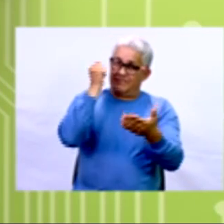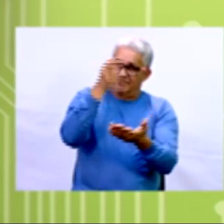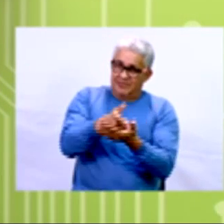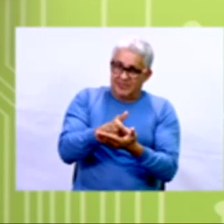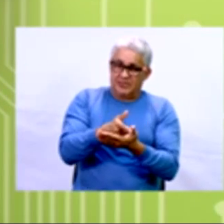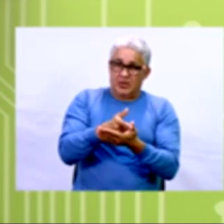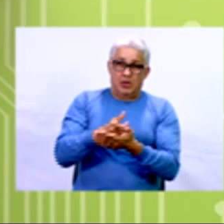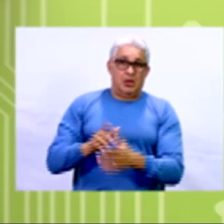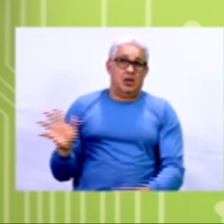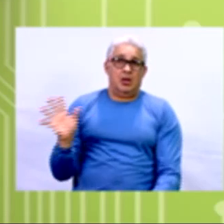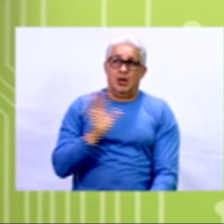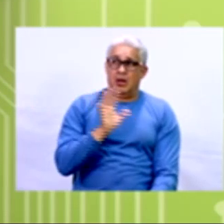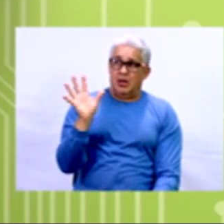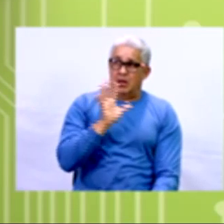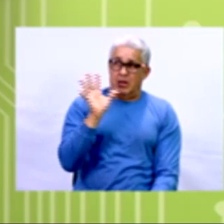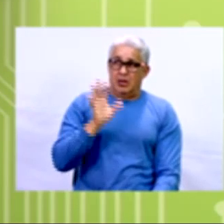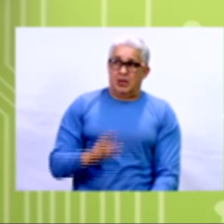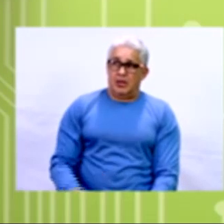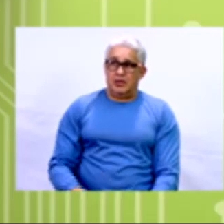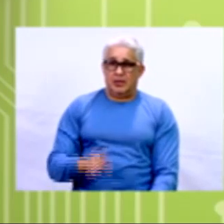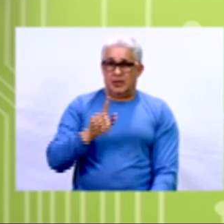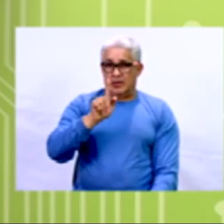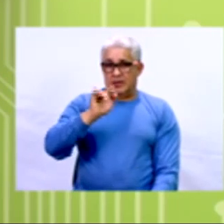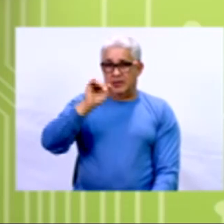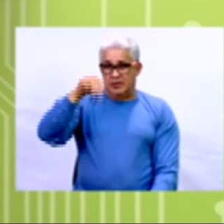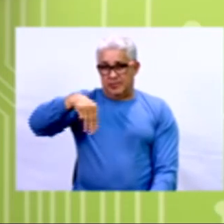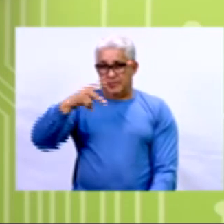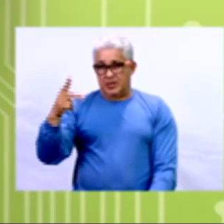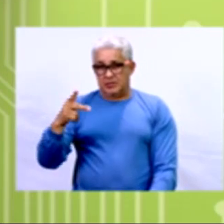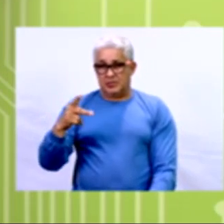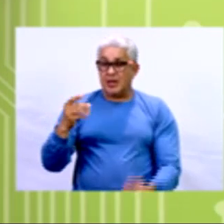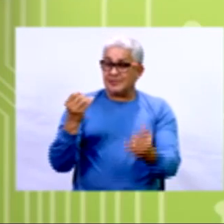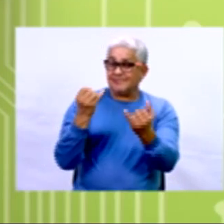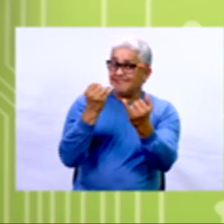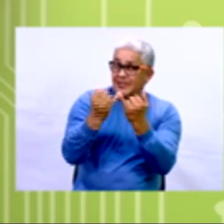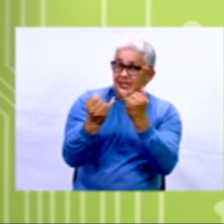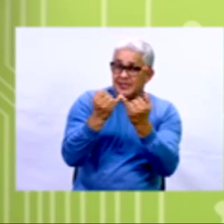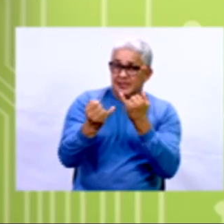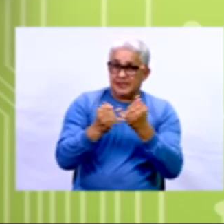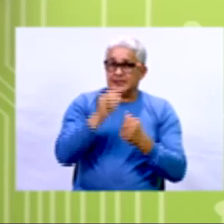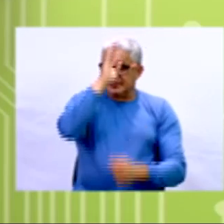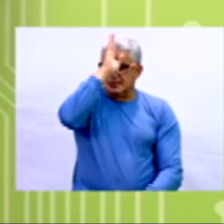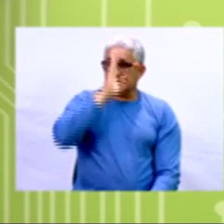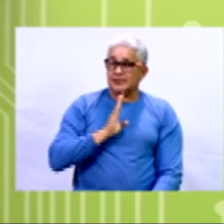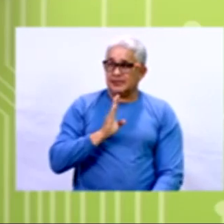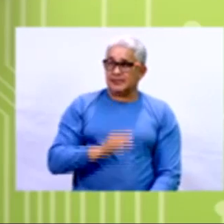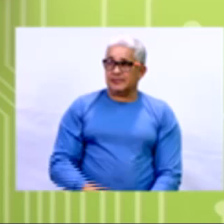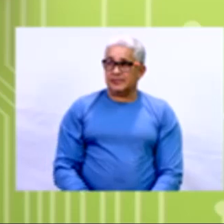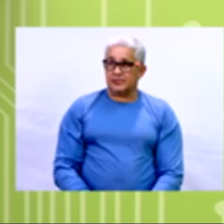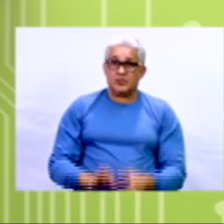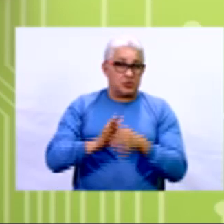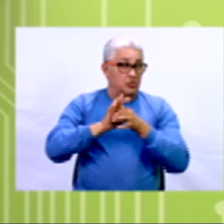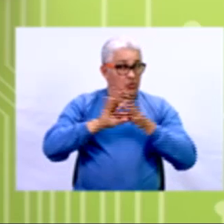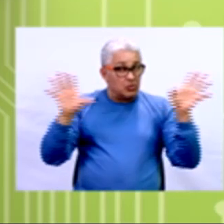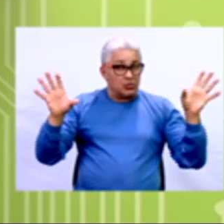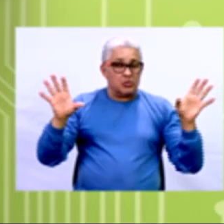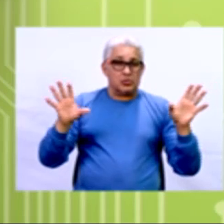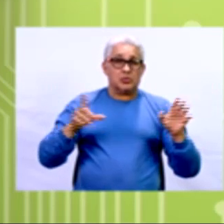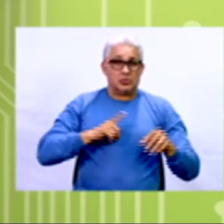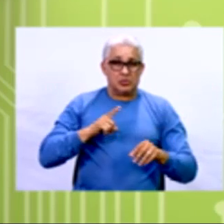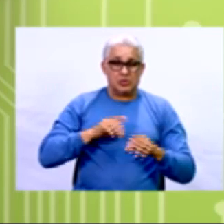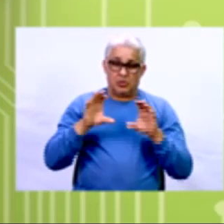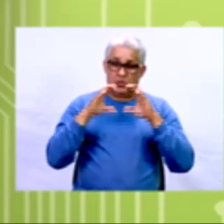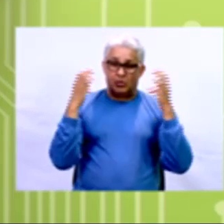valor muito alto. Então, o GIMP, ele é um similar e ele é gratuito. E, aliás, ele é livre. Então, existe